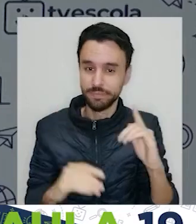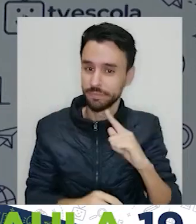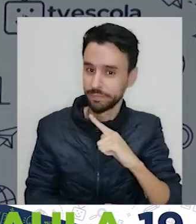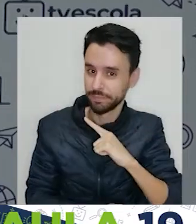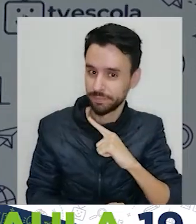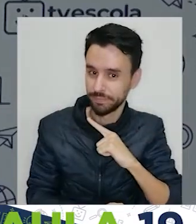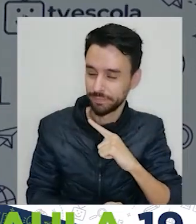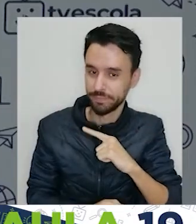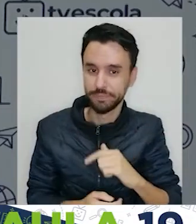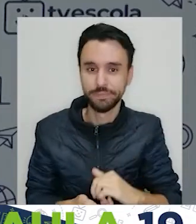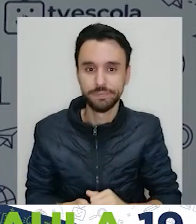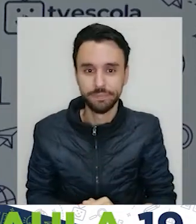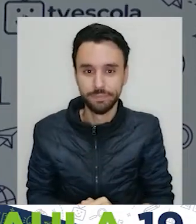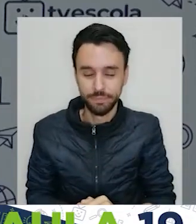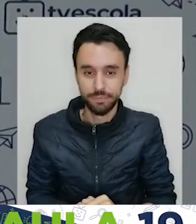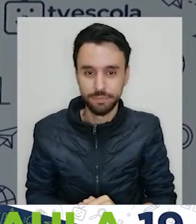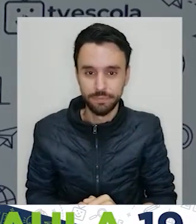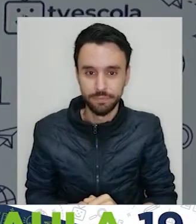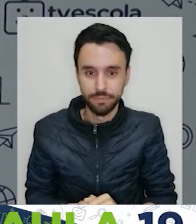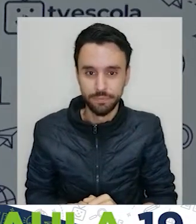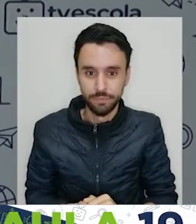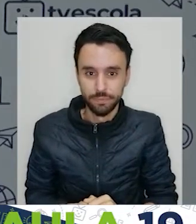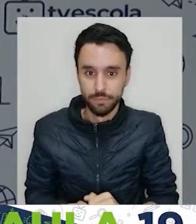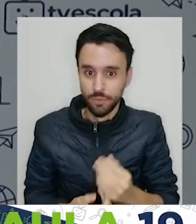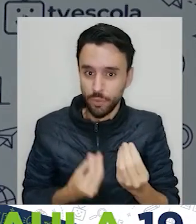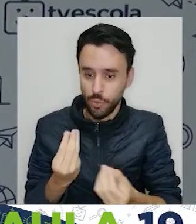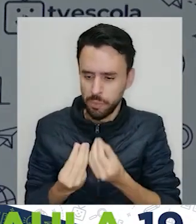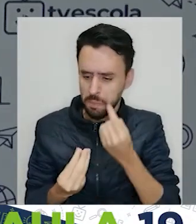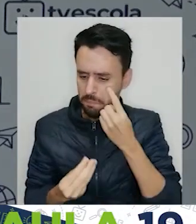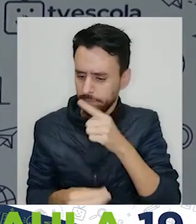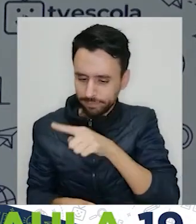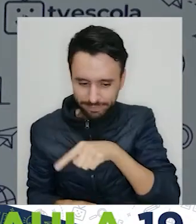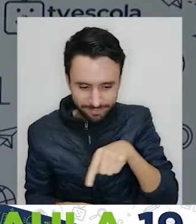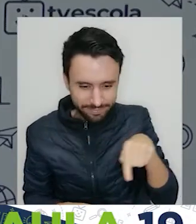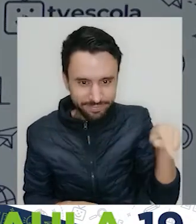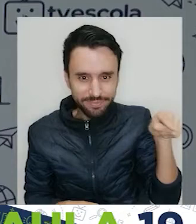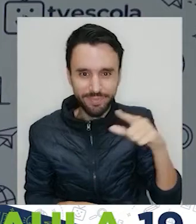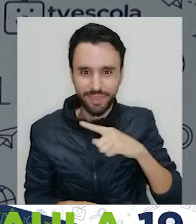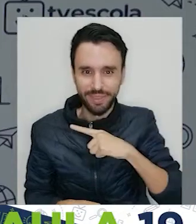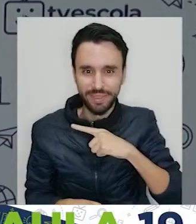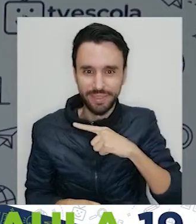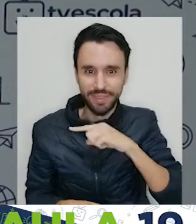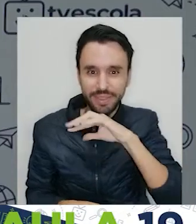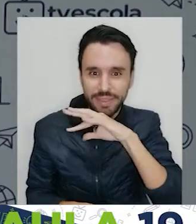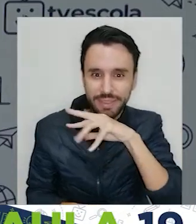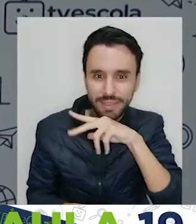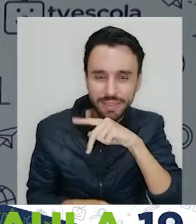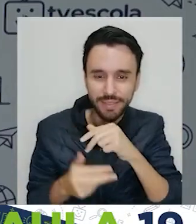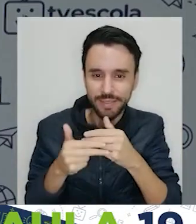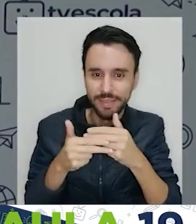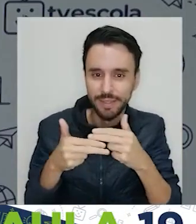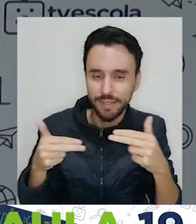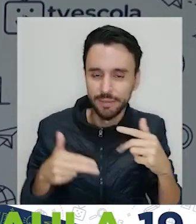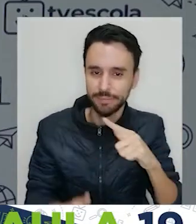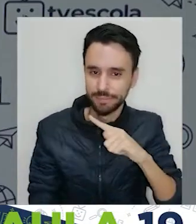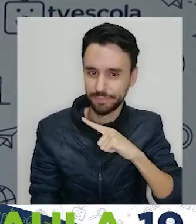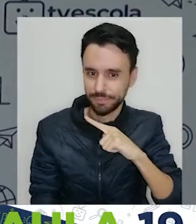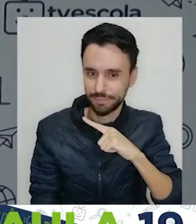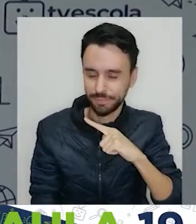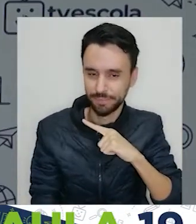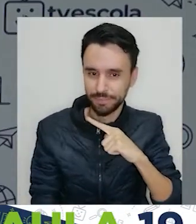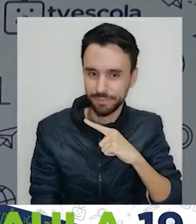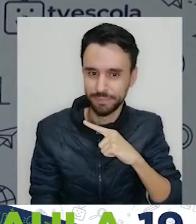ela fez. E a gente pode ver essa diferença entre os dois animaizinhos que nós escolhemos hoje